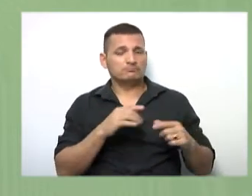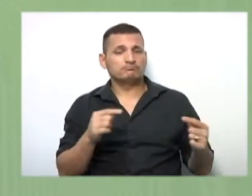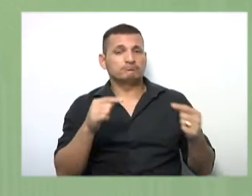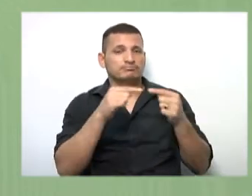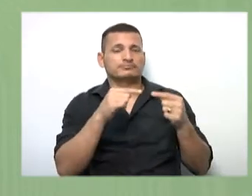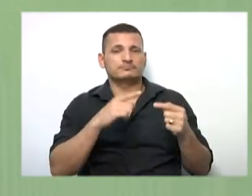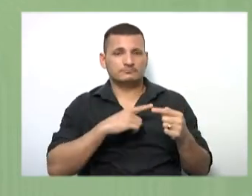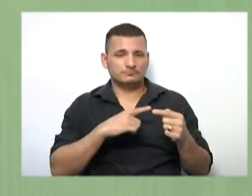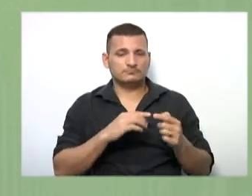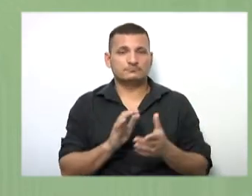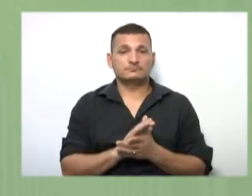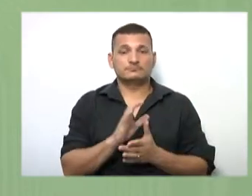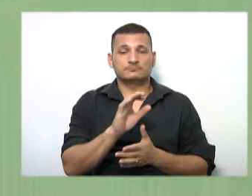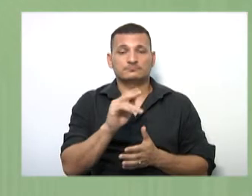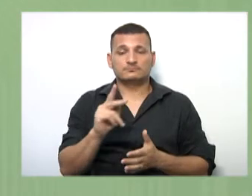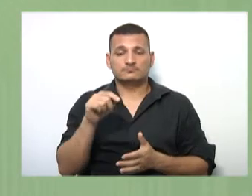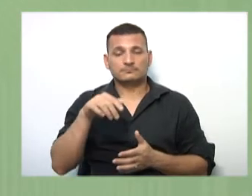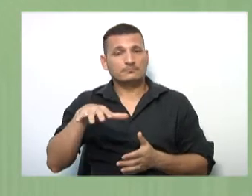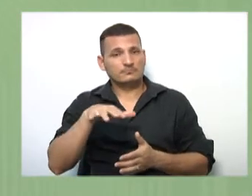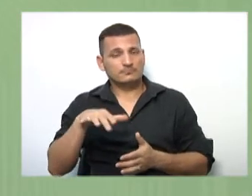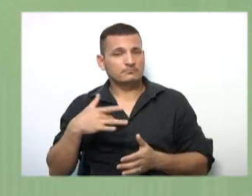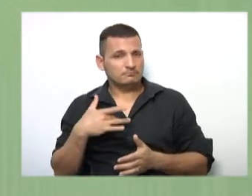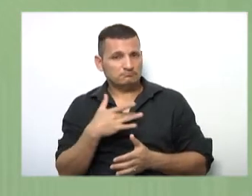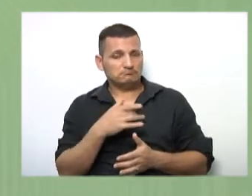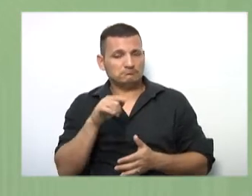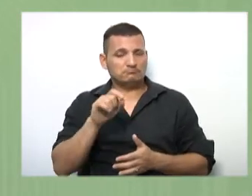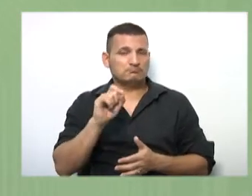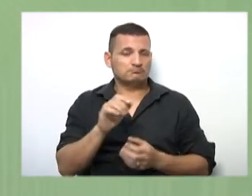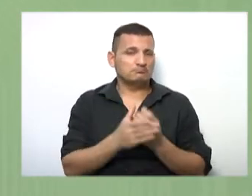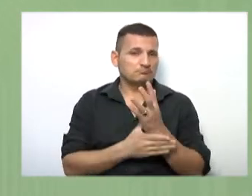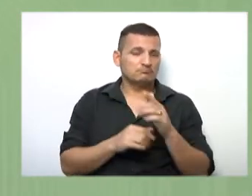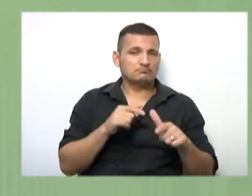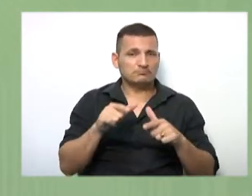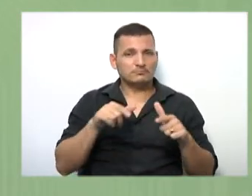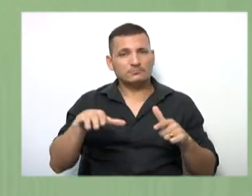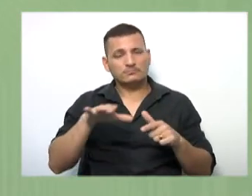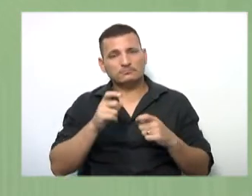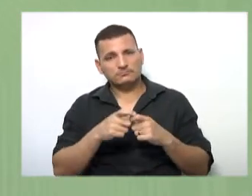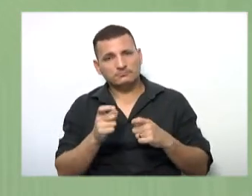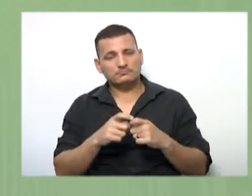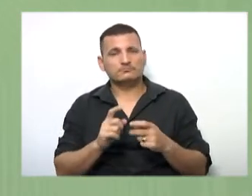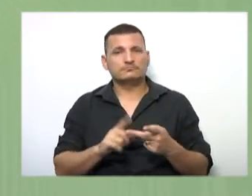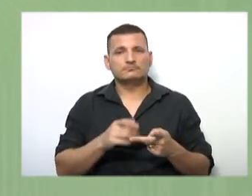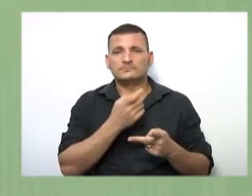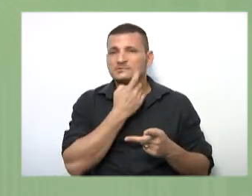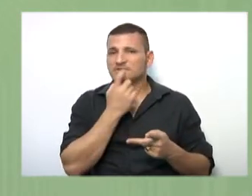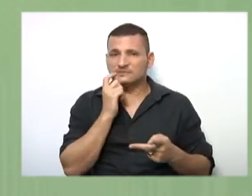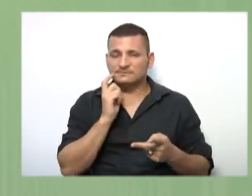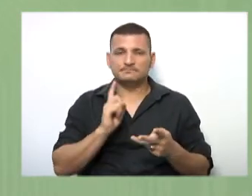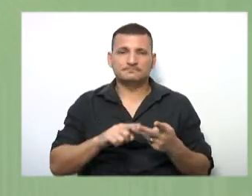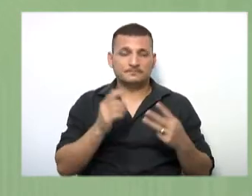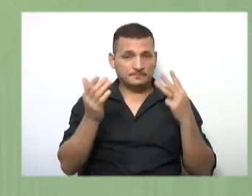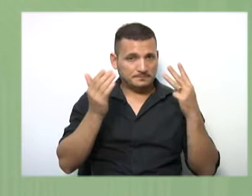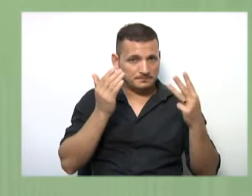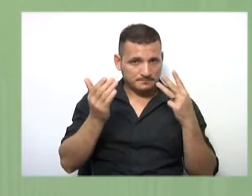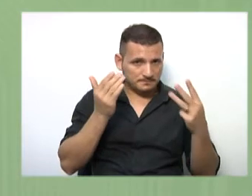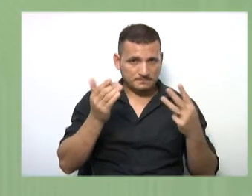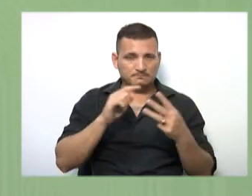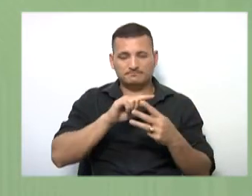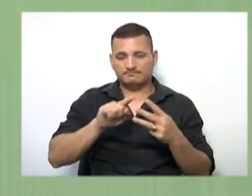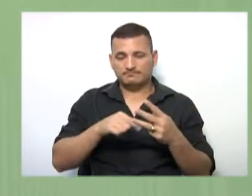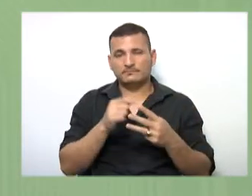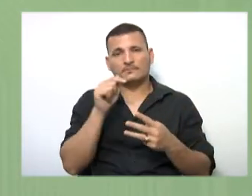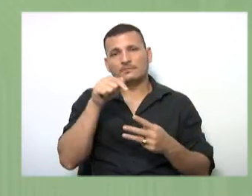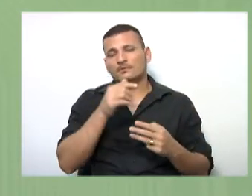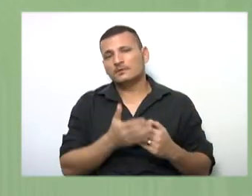do ramo de saúde, elas foram criadas para atuar nas áreas médica, odontológica e psicológica. Elas